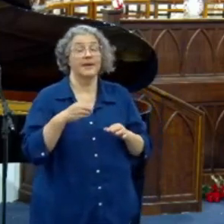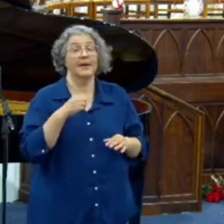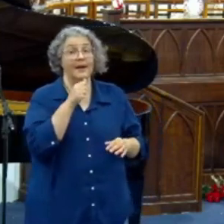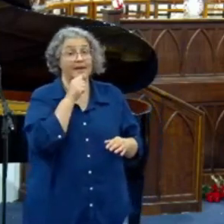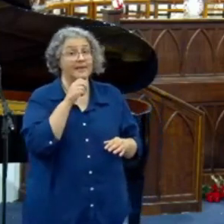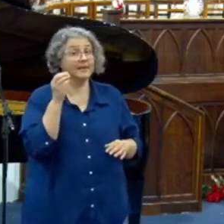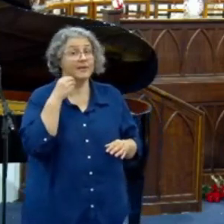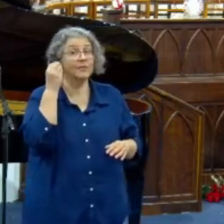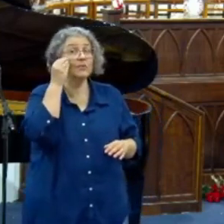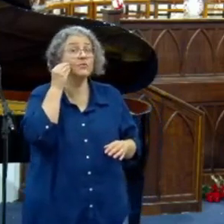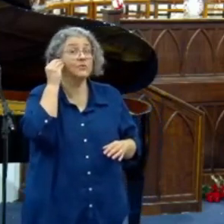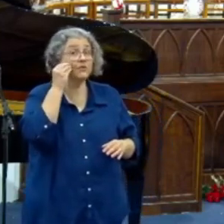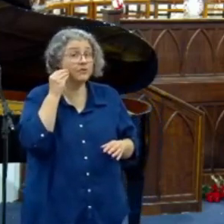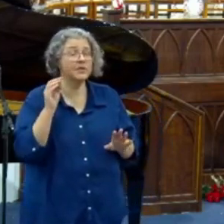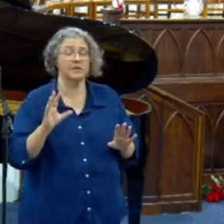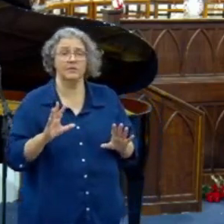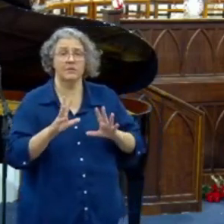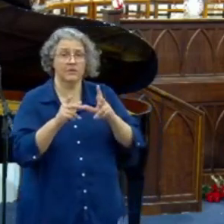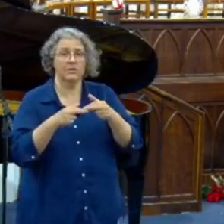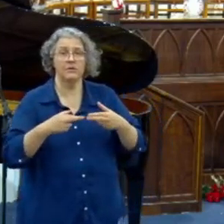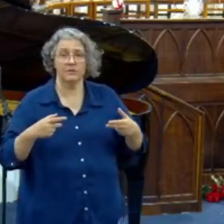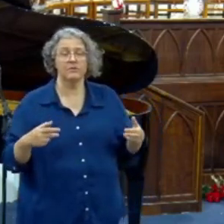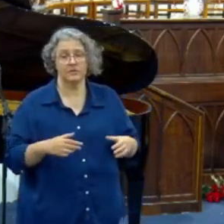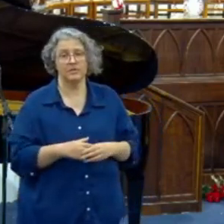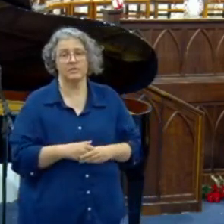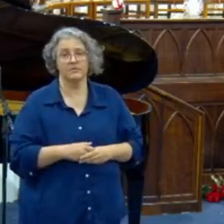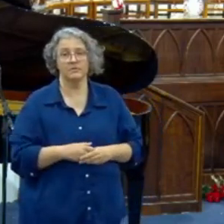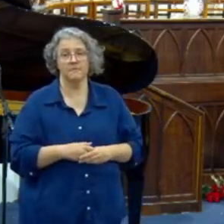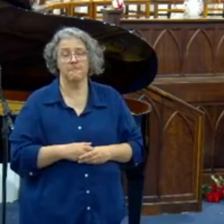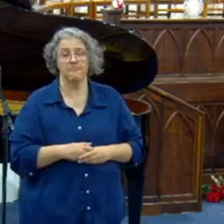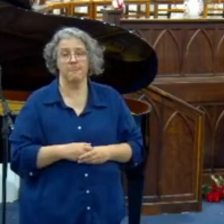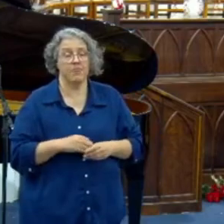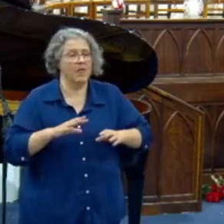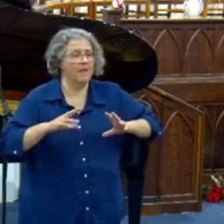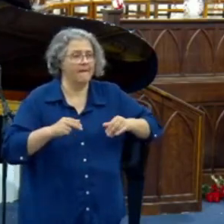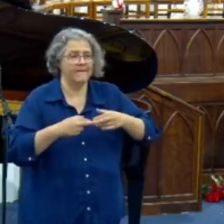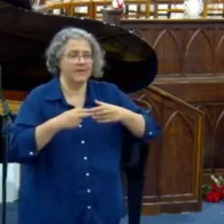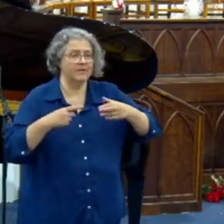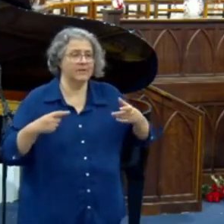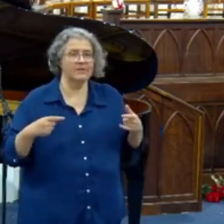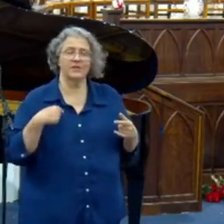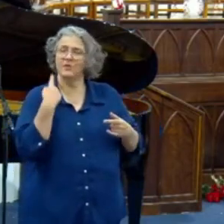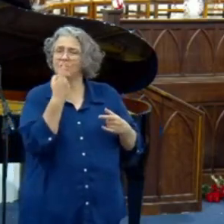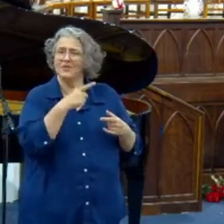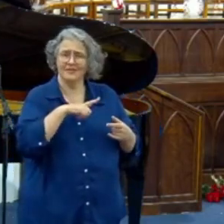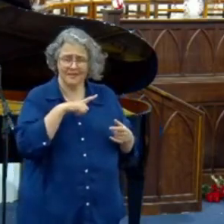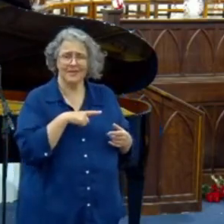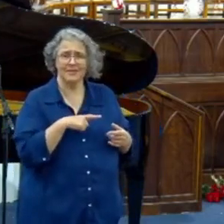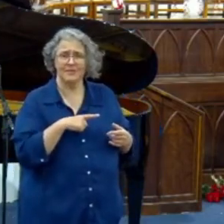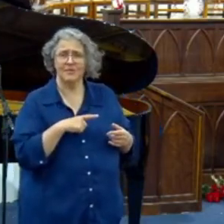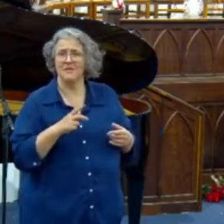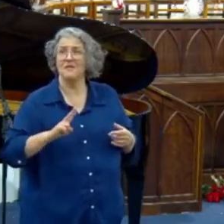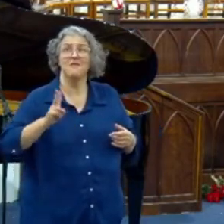valor de maneira física. Todas as coisas que temos, por mais que nós possamos dar o maior valor,